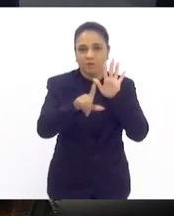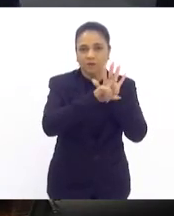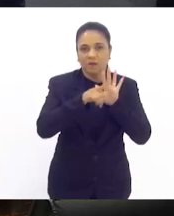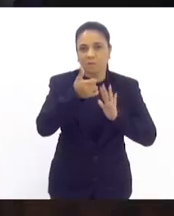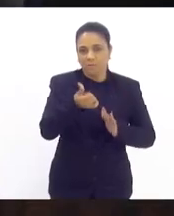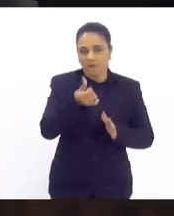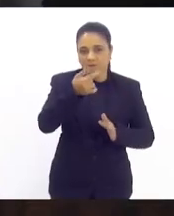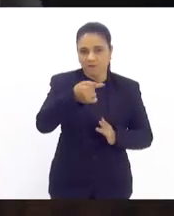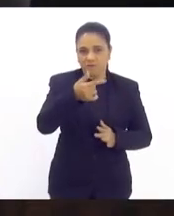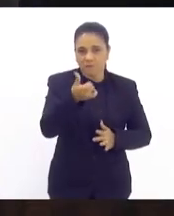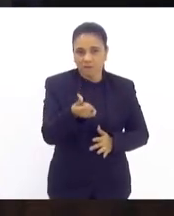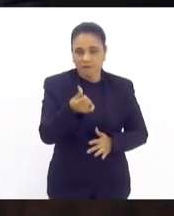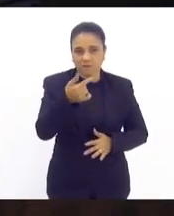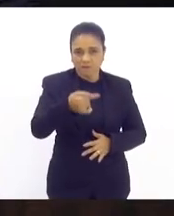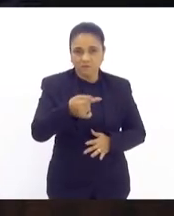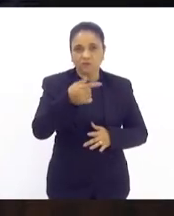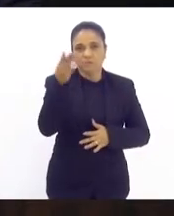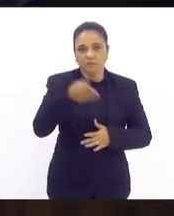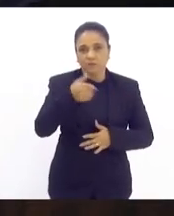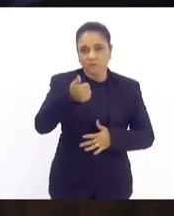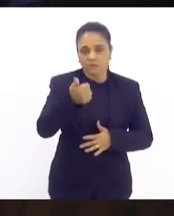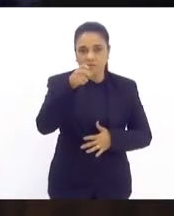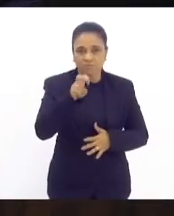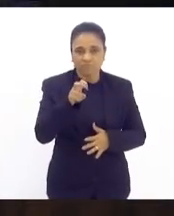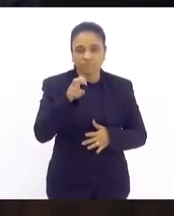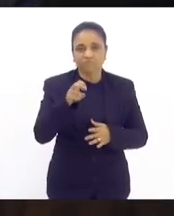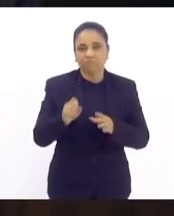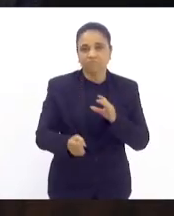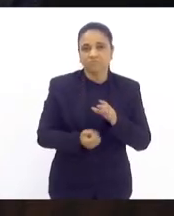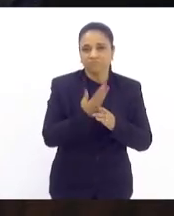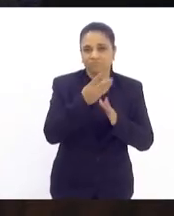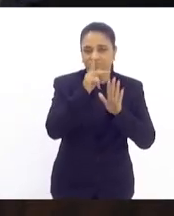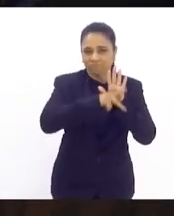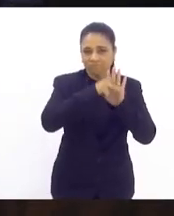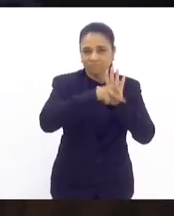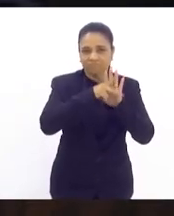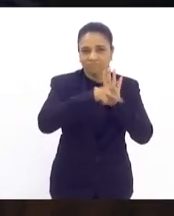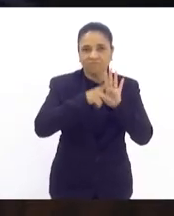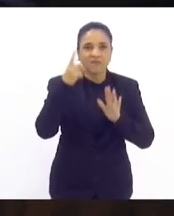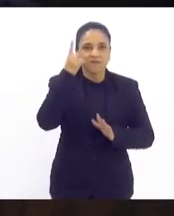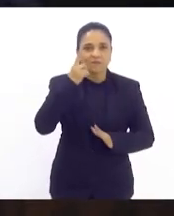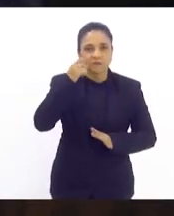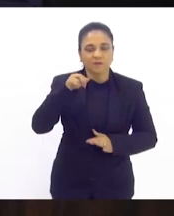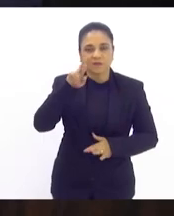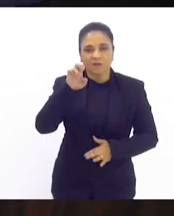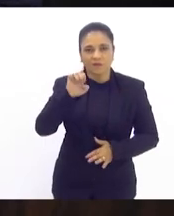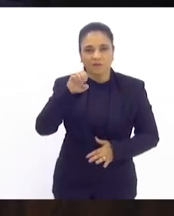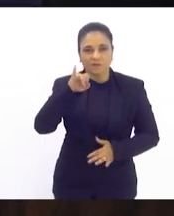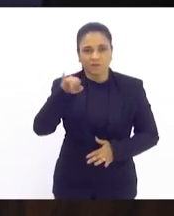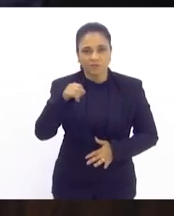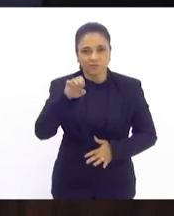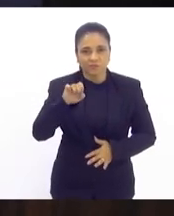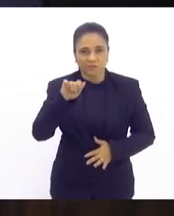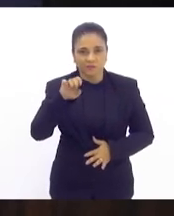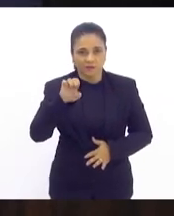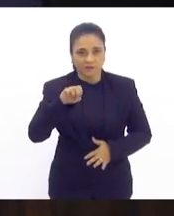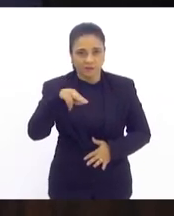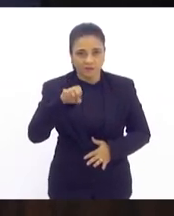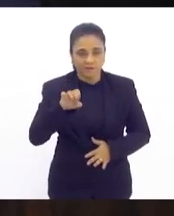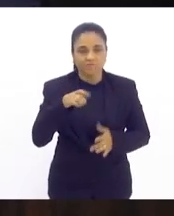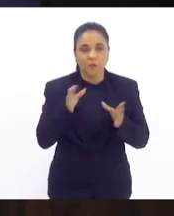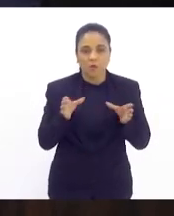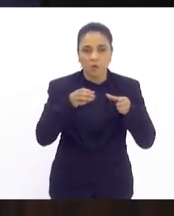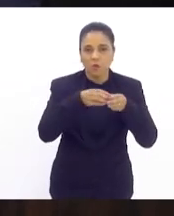676 dos 2015 de autoria da Deputado Enfermeira Regiane que institui a presença de